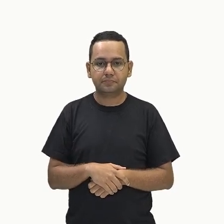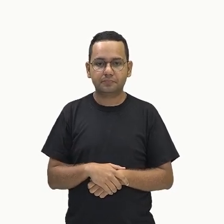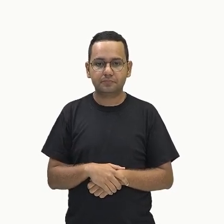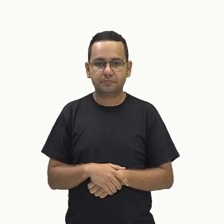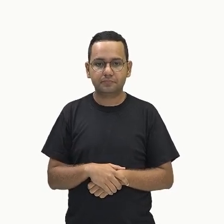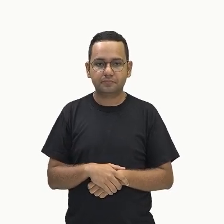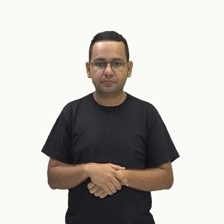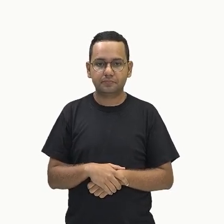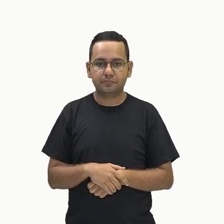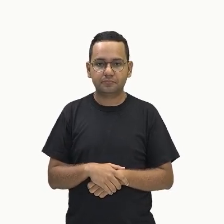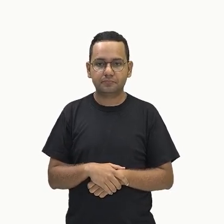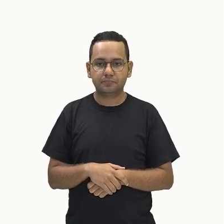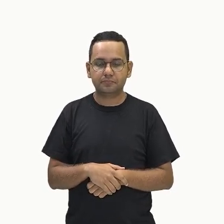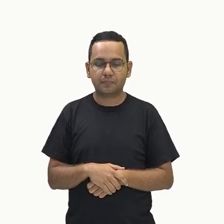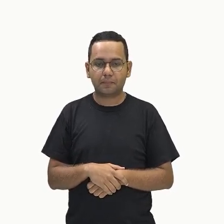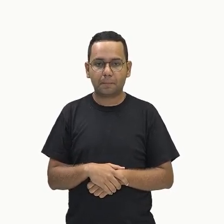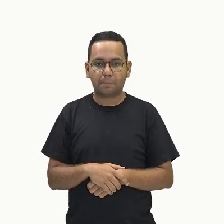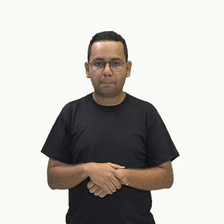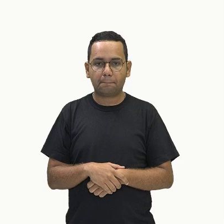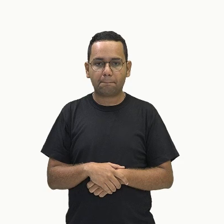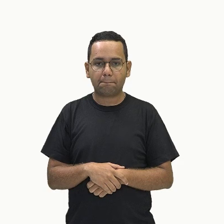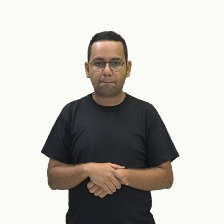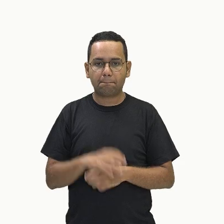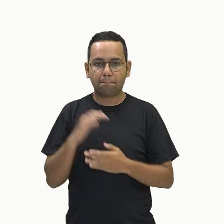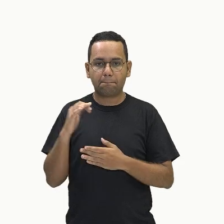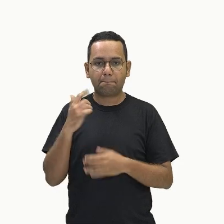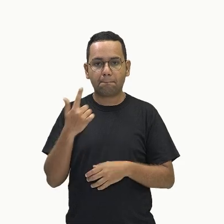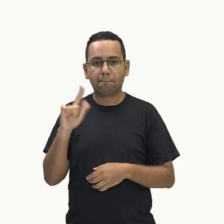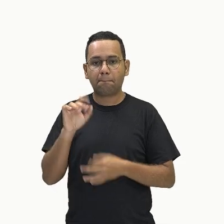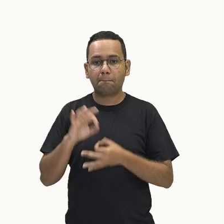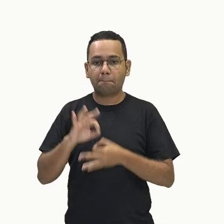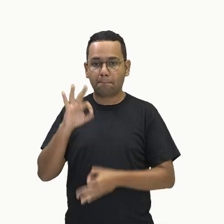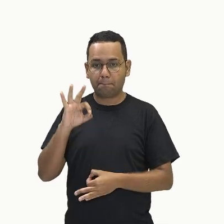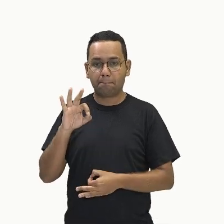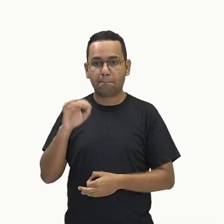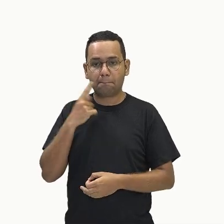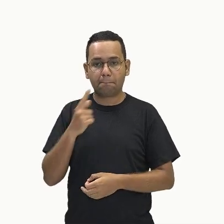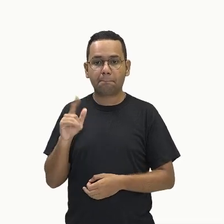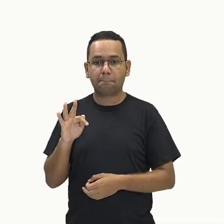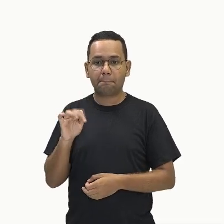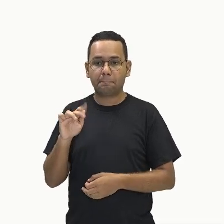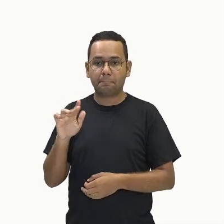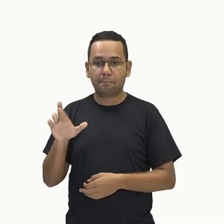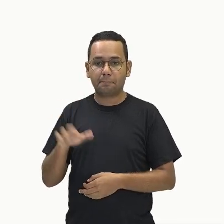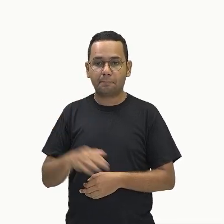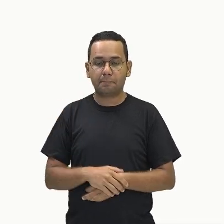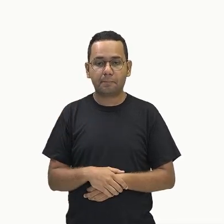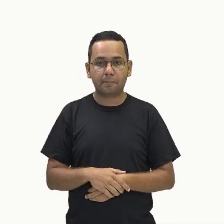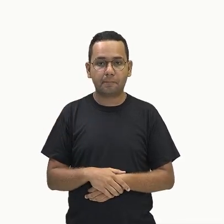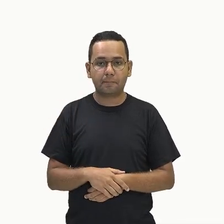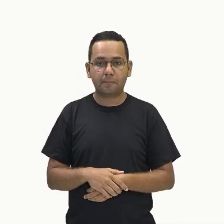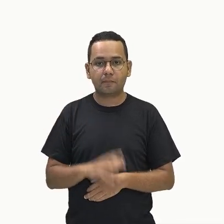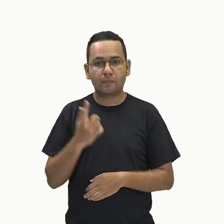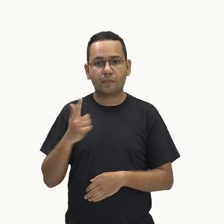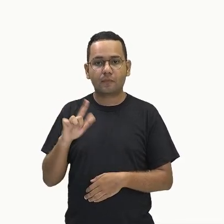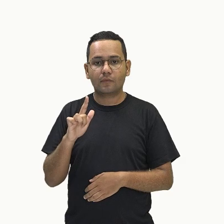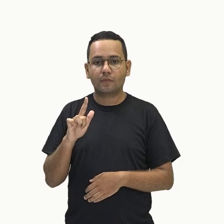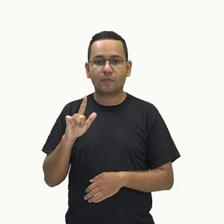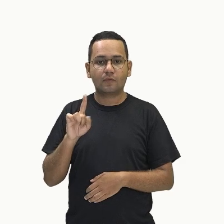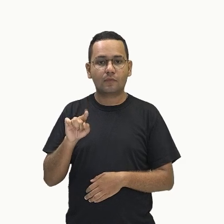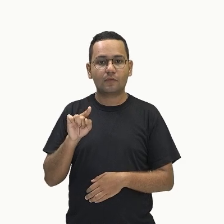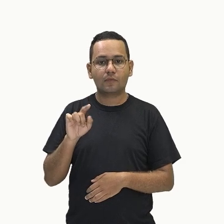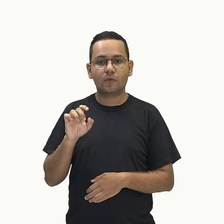tem 2 ossinhos sesamoide. O osso longo, como o fêmur e a una, no